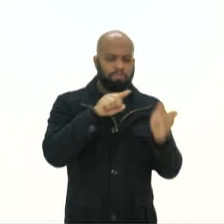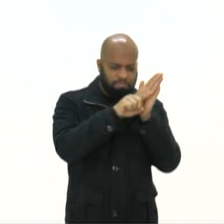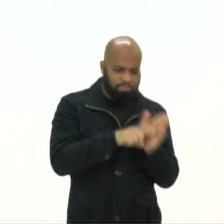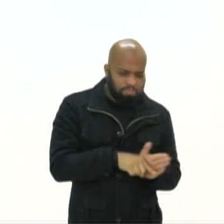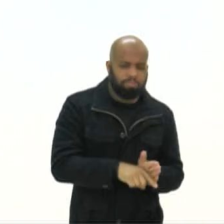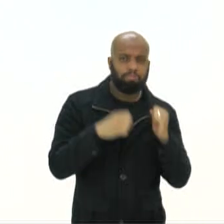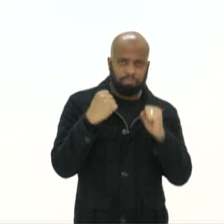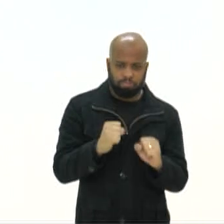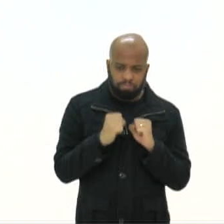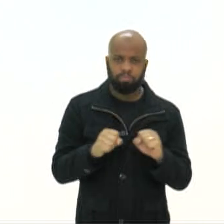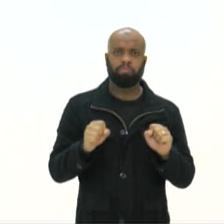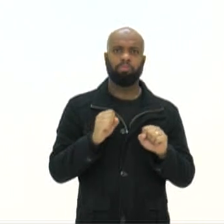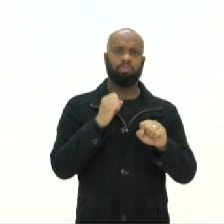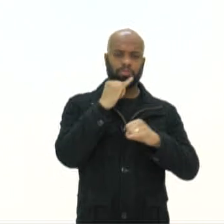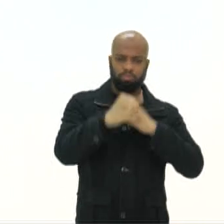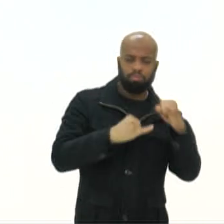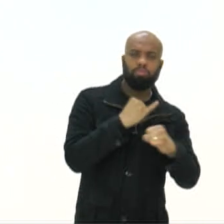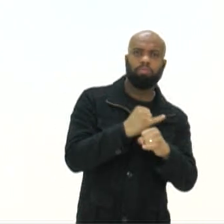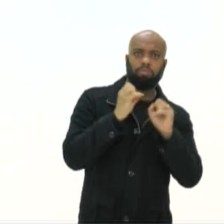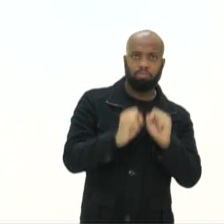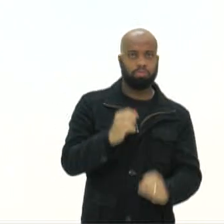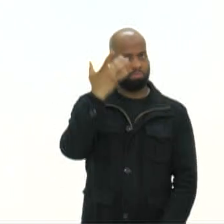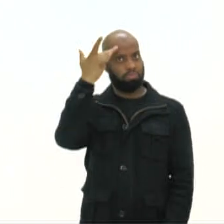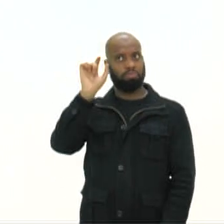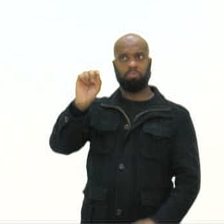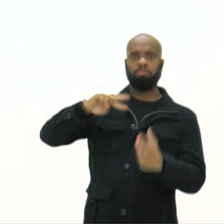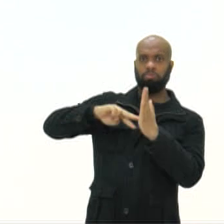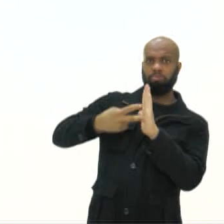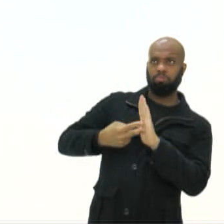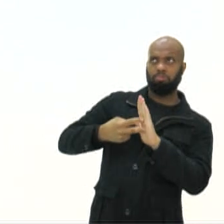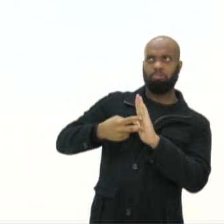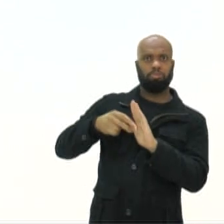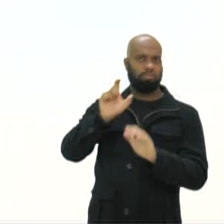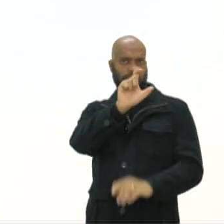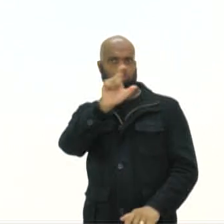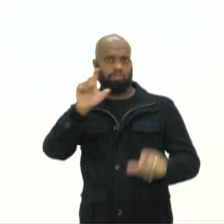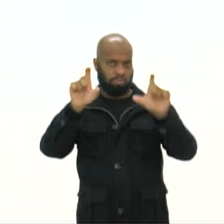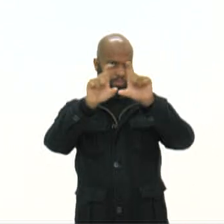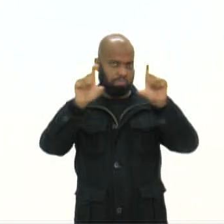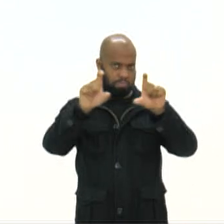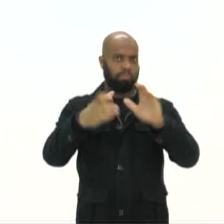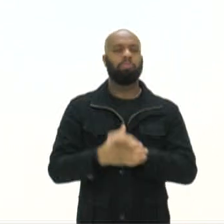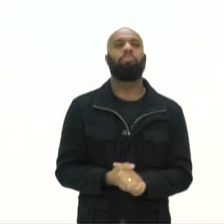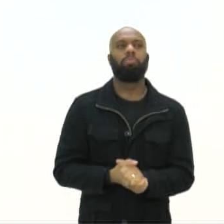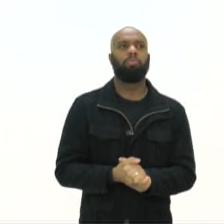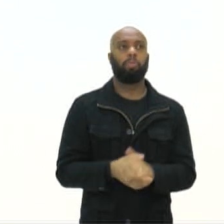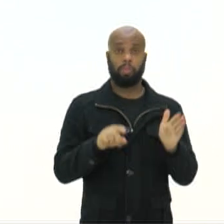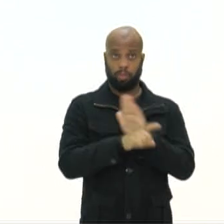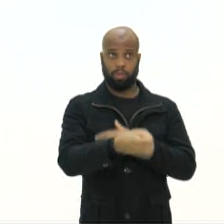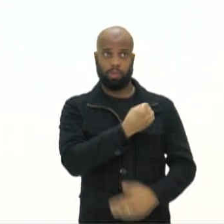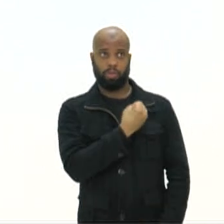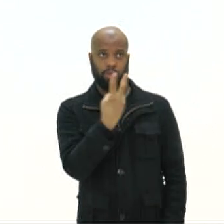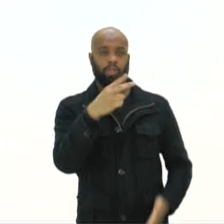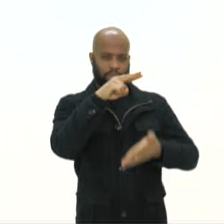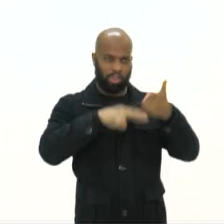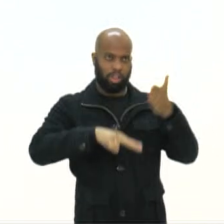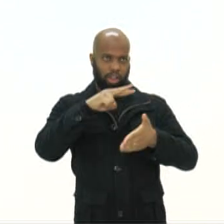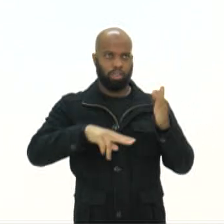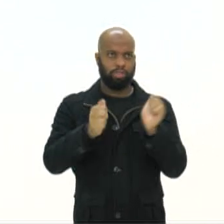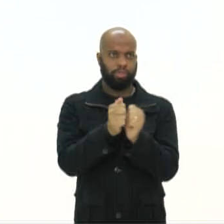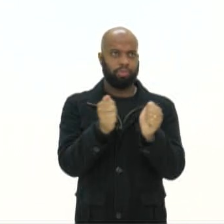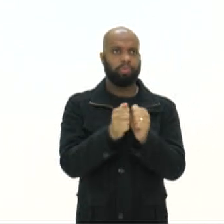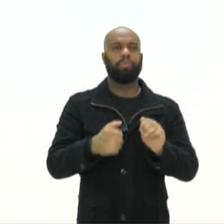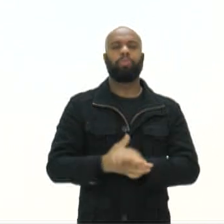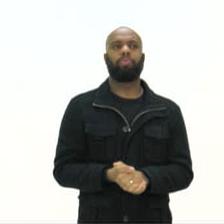se preciso for, caso você não saiba o que significa essa sigla, tá ok? É justamente o que eu estou perguntando. Na número 2, dá uma lida aqui, olha só.